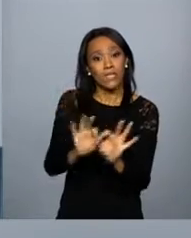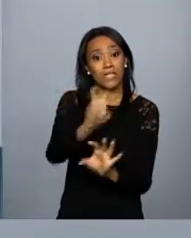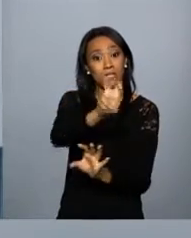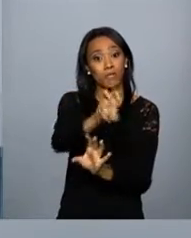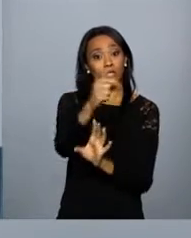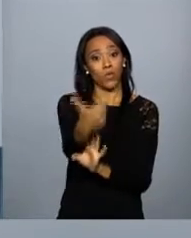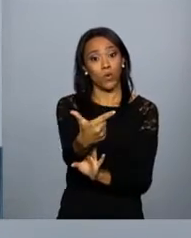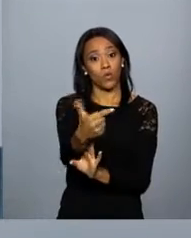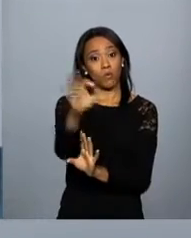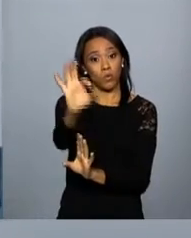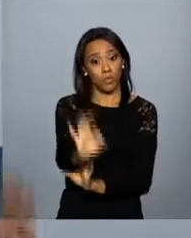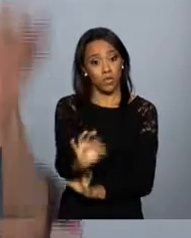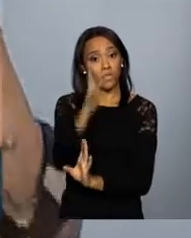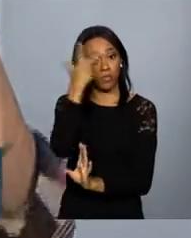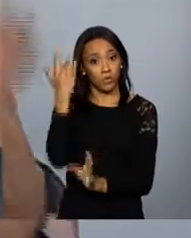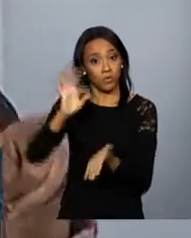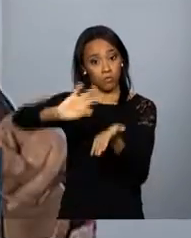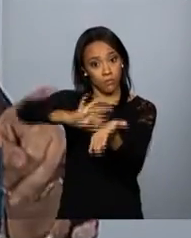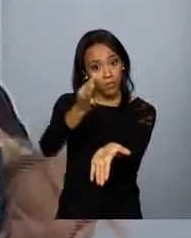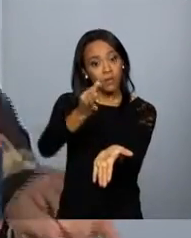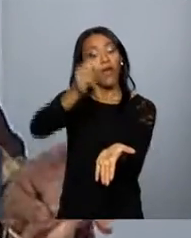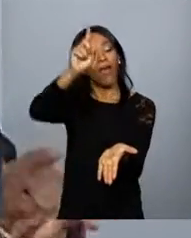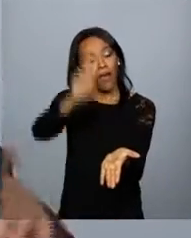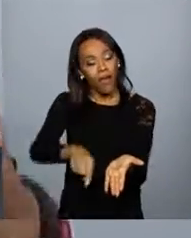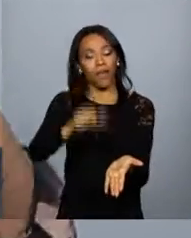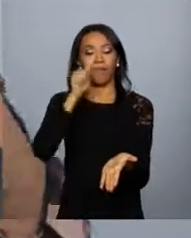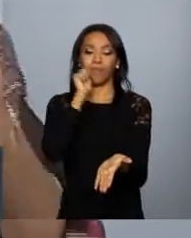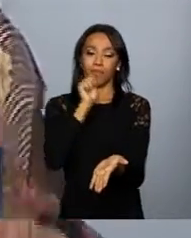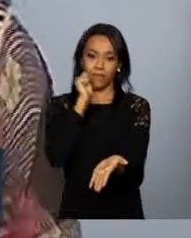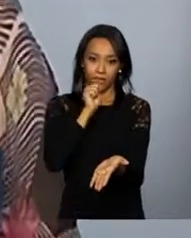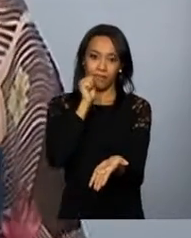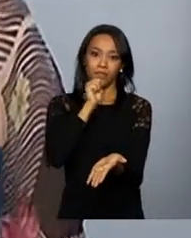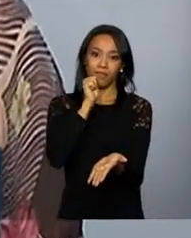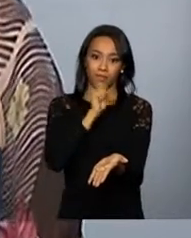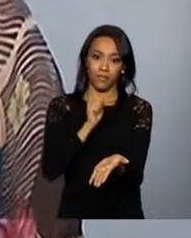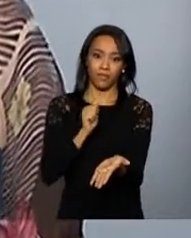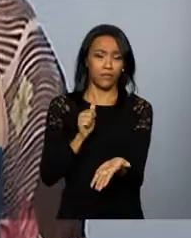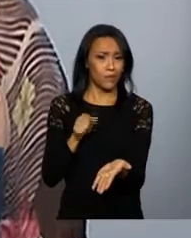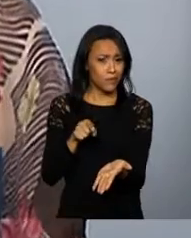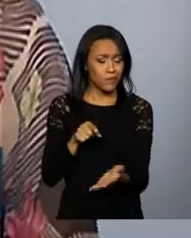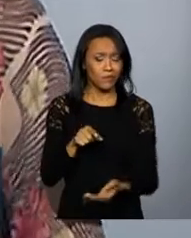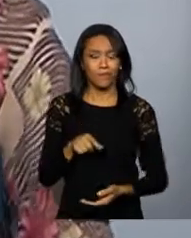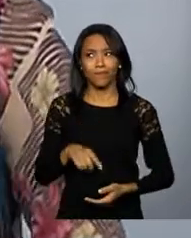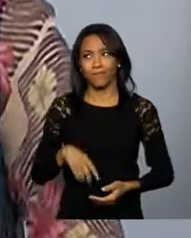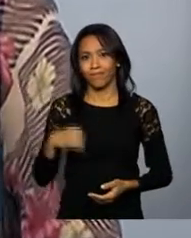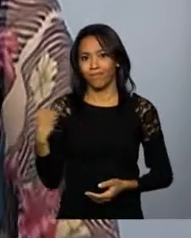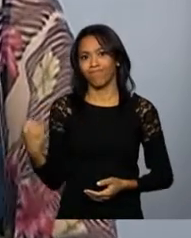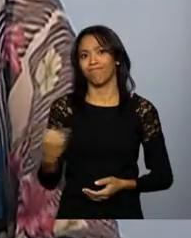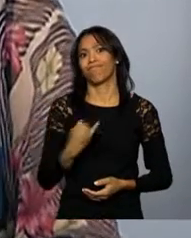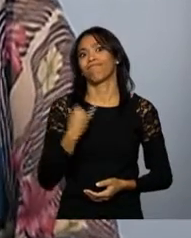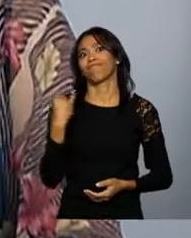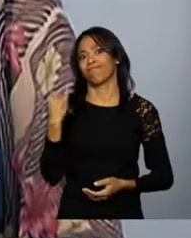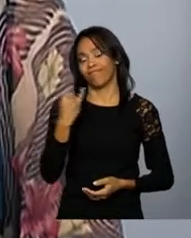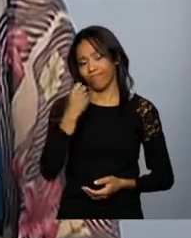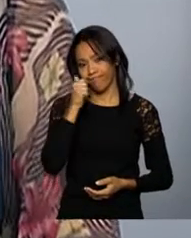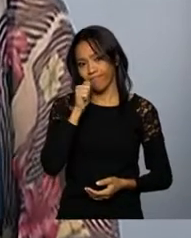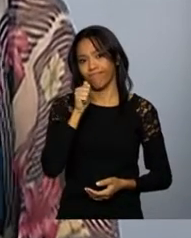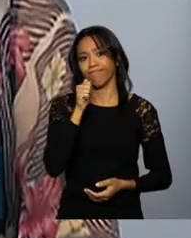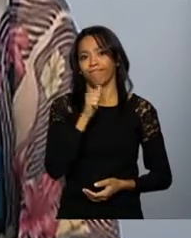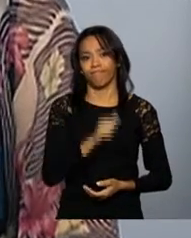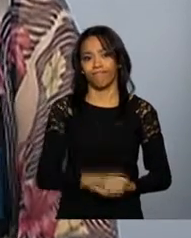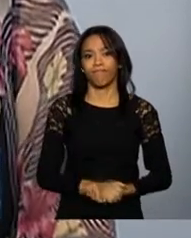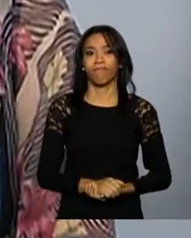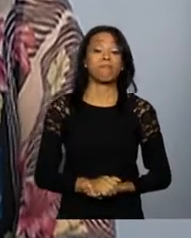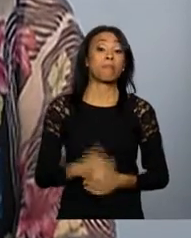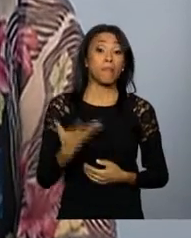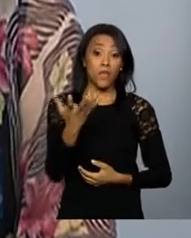52% dos matriculados são mulheres, o que é muito importante para as mulheres. E eu quero